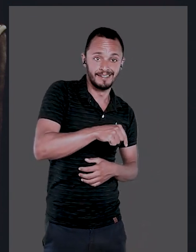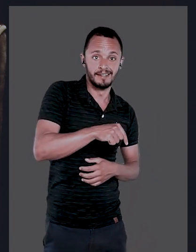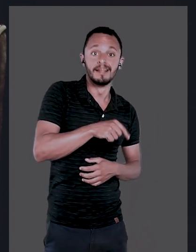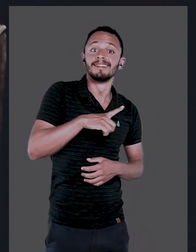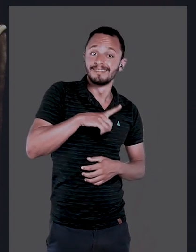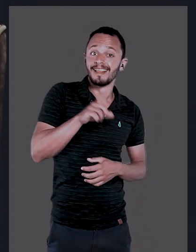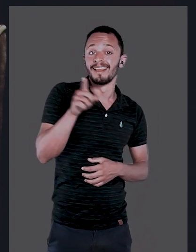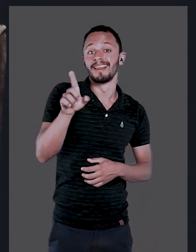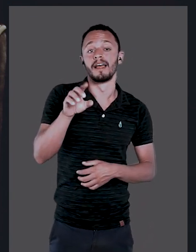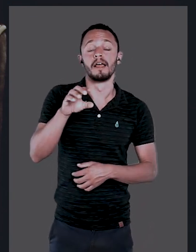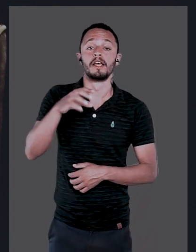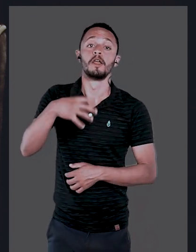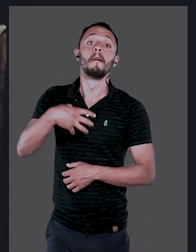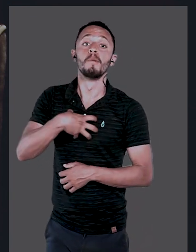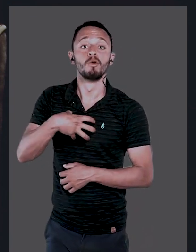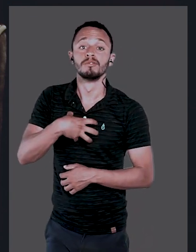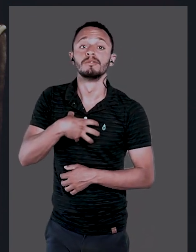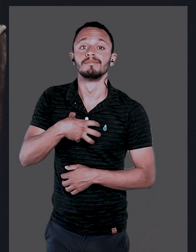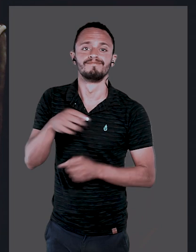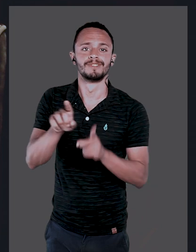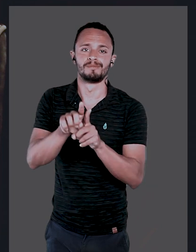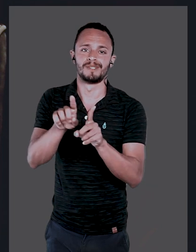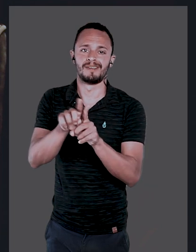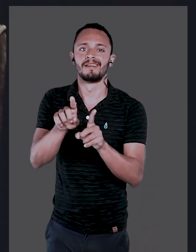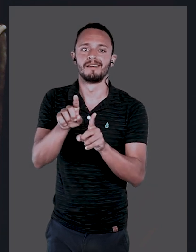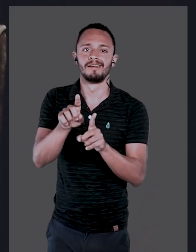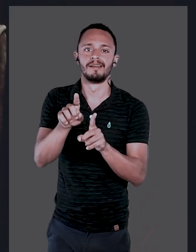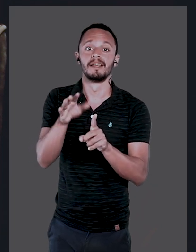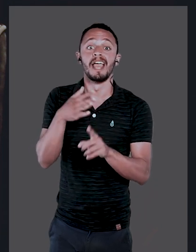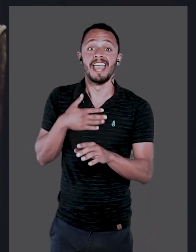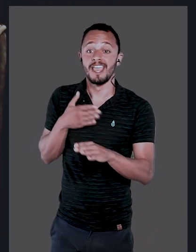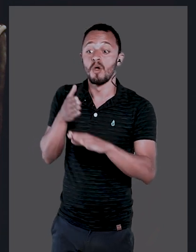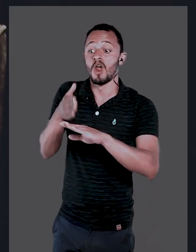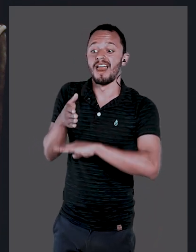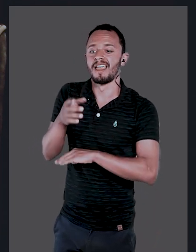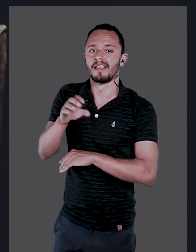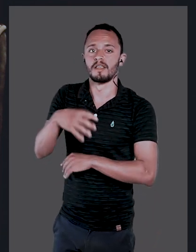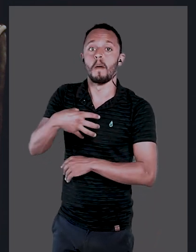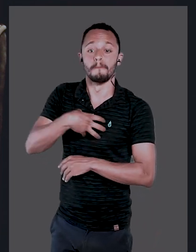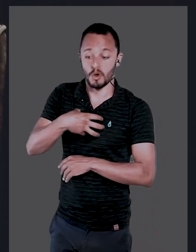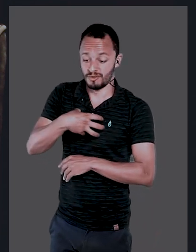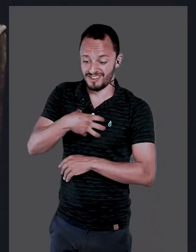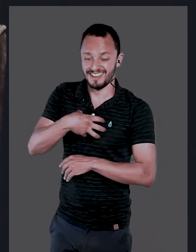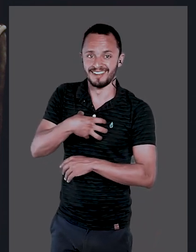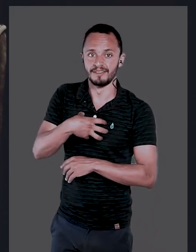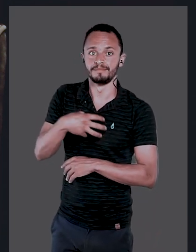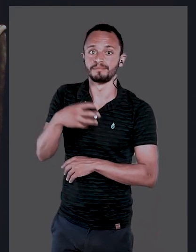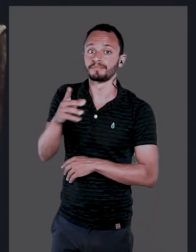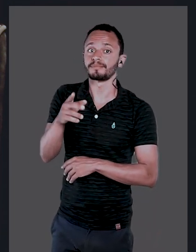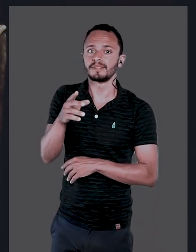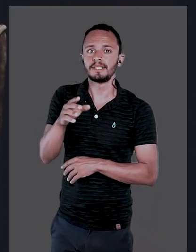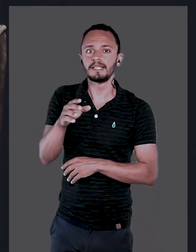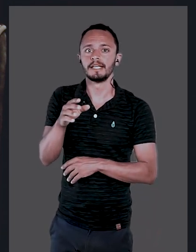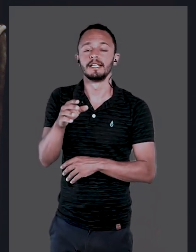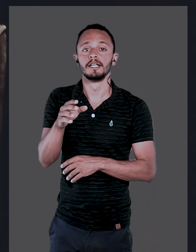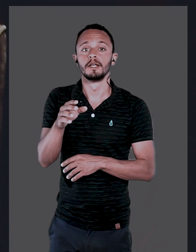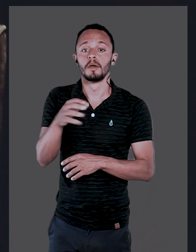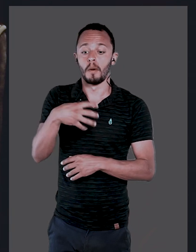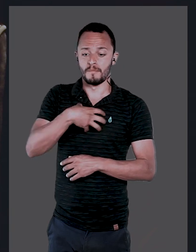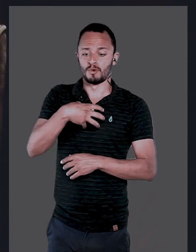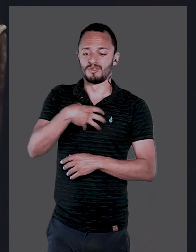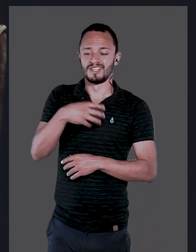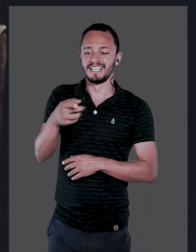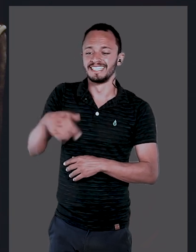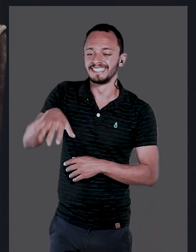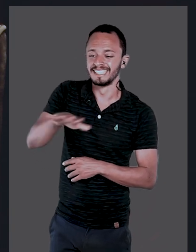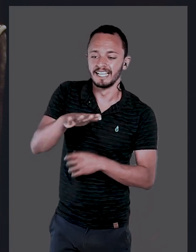não quer discutir a agenda colonial, por exemplo. Eu tenho falado muito isso. O